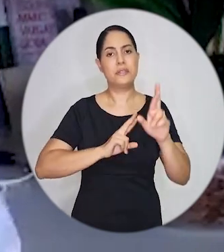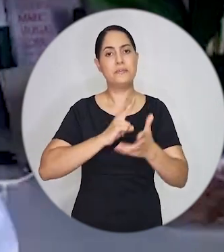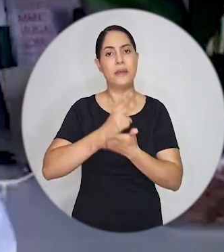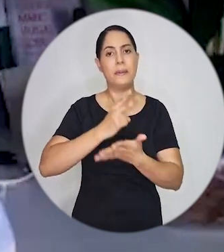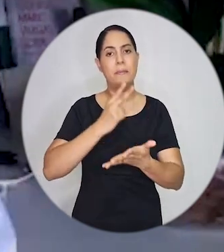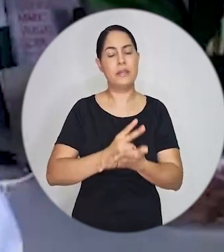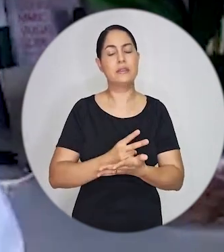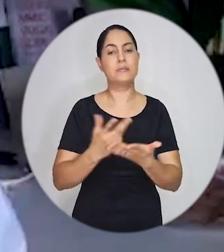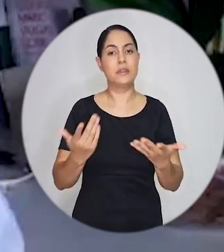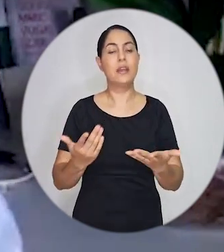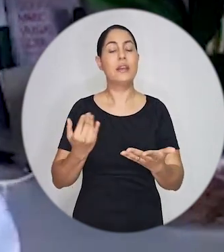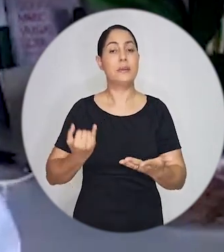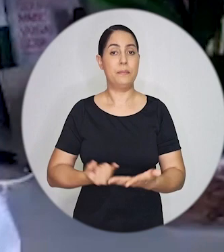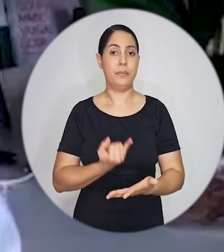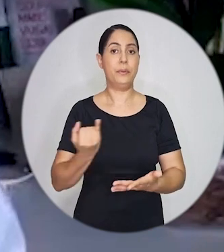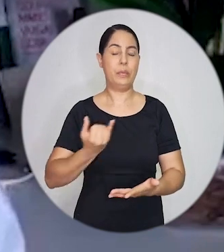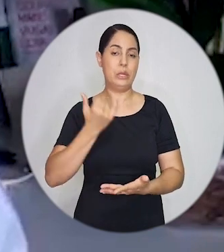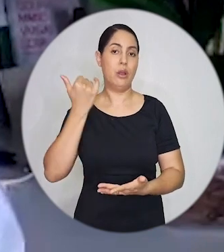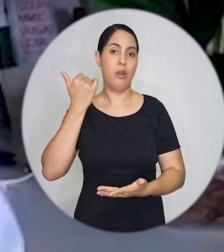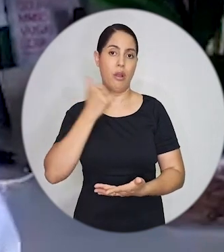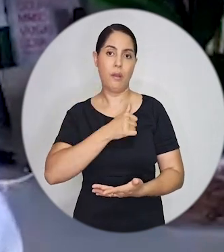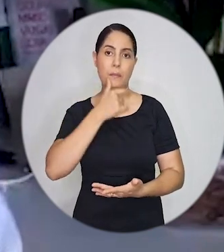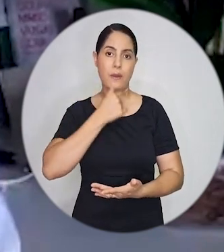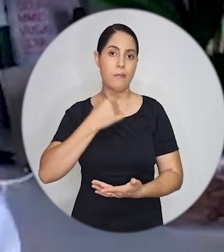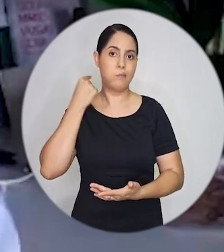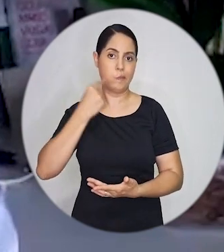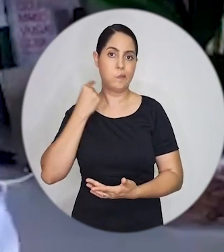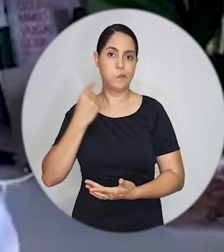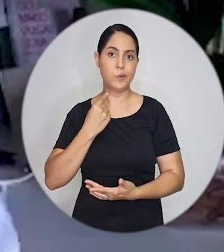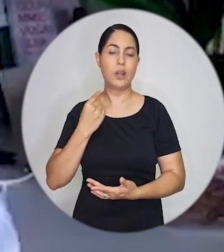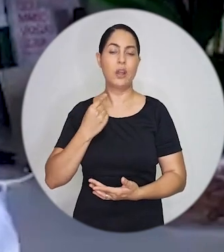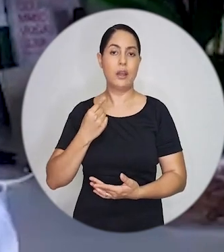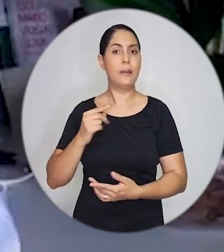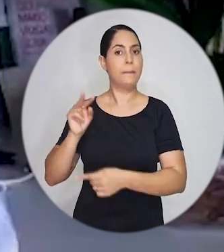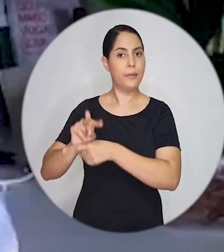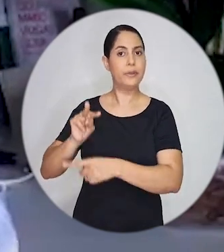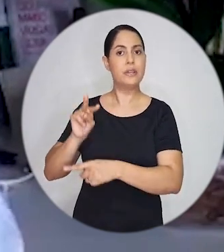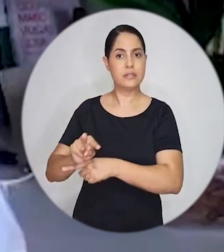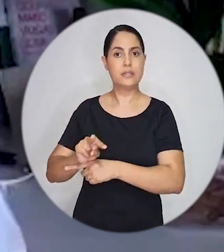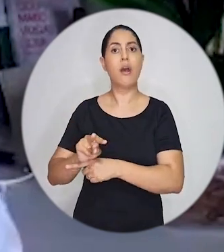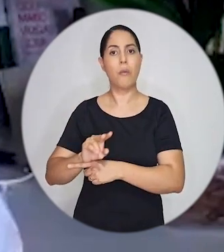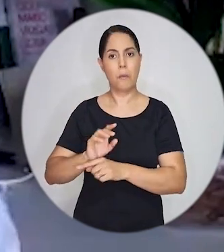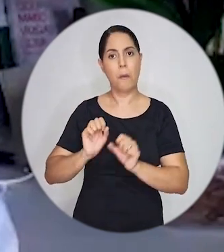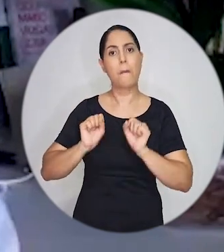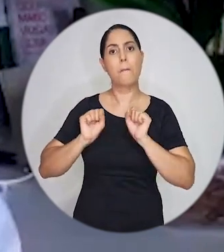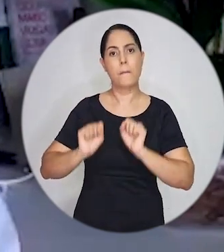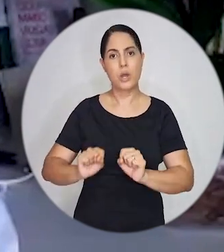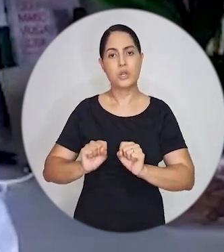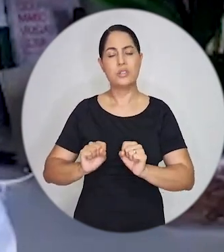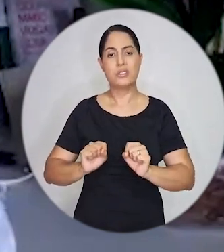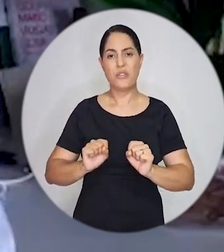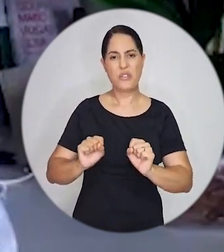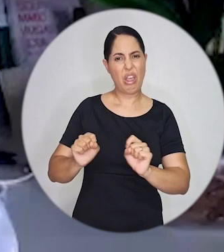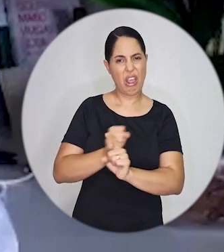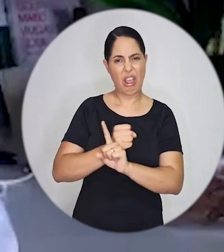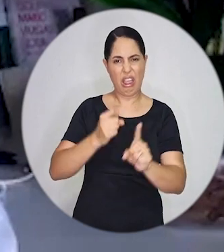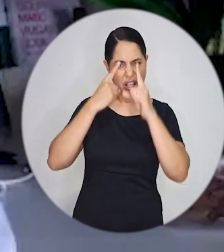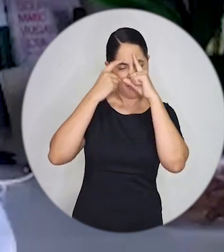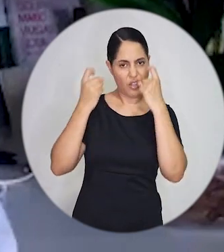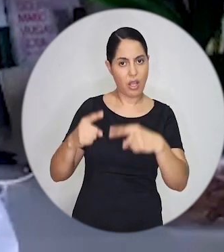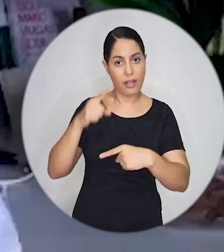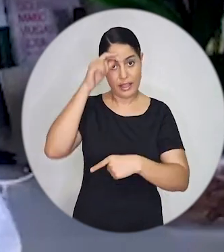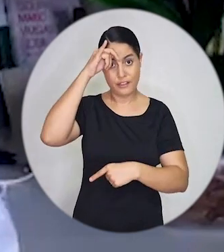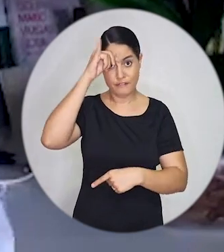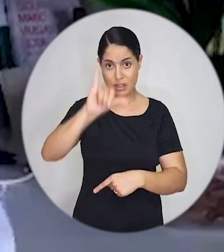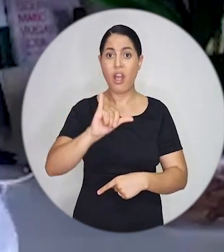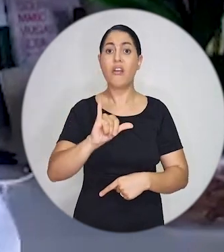espera com esse projeto, que essa medida protetiva na tutela da advocacia possa também evitar essas violências que têm ocorrido,